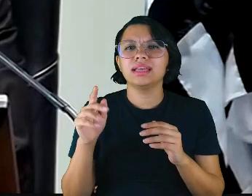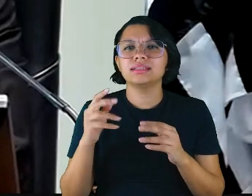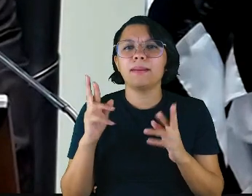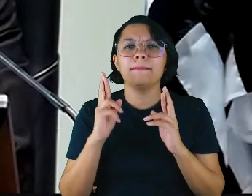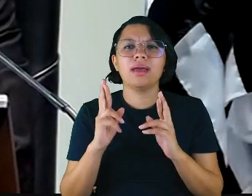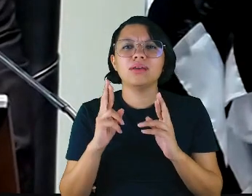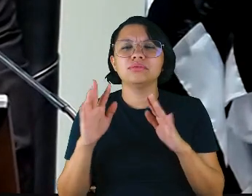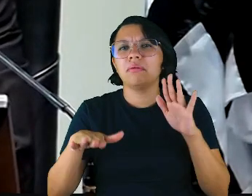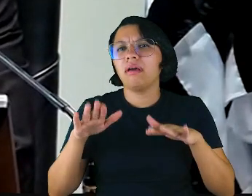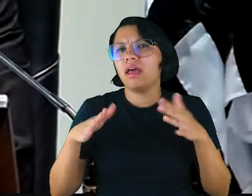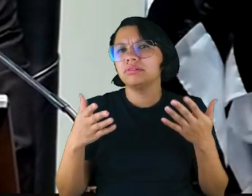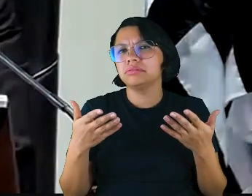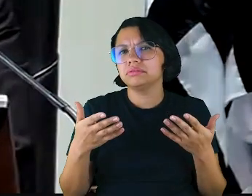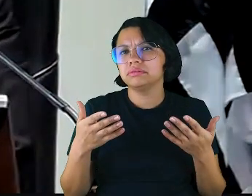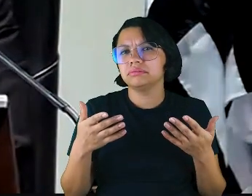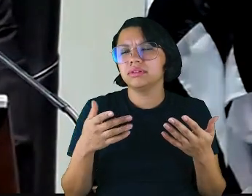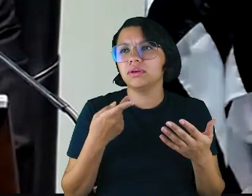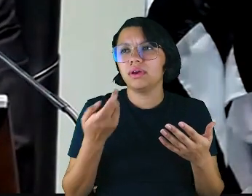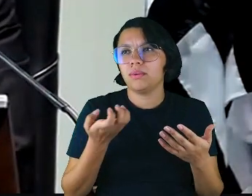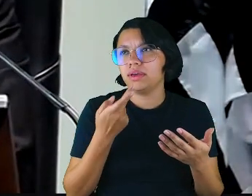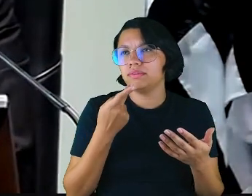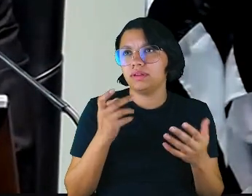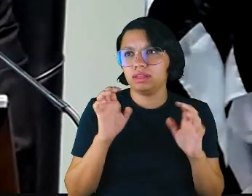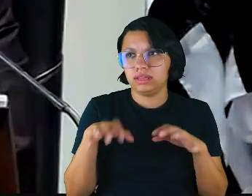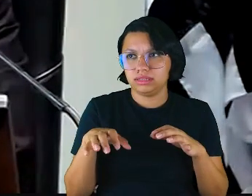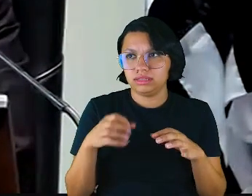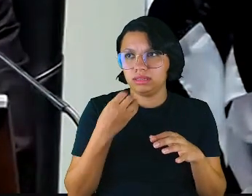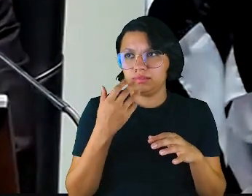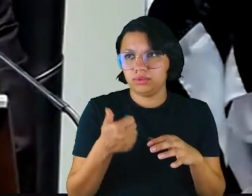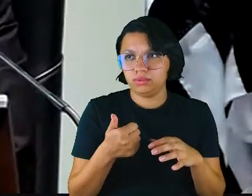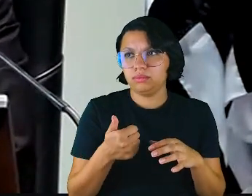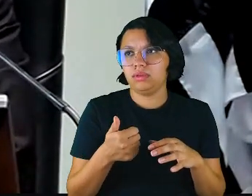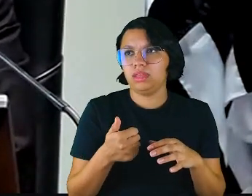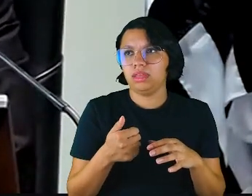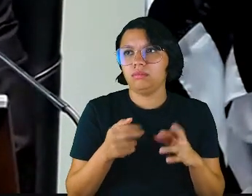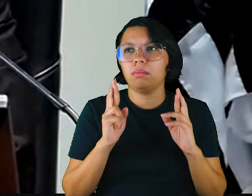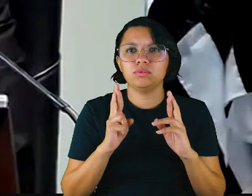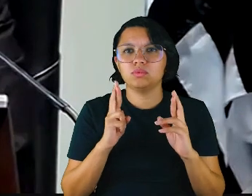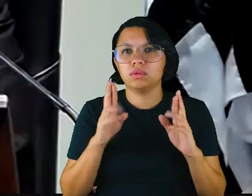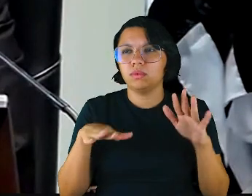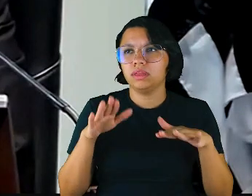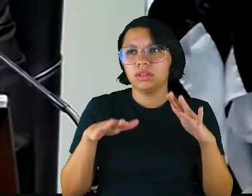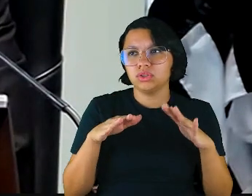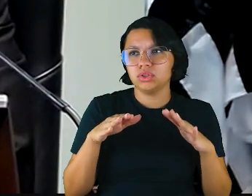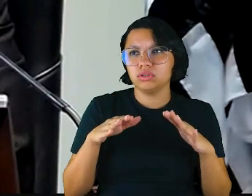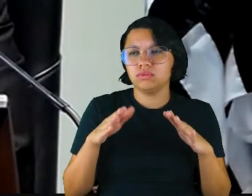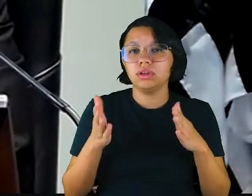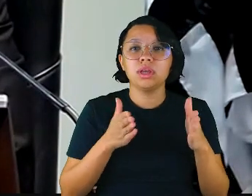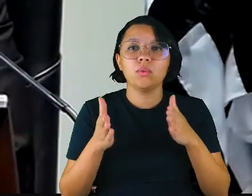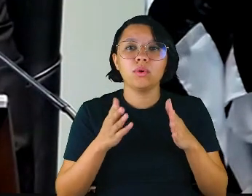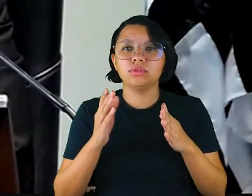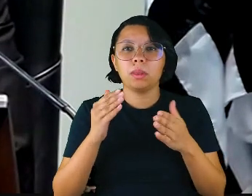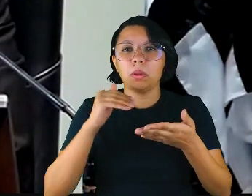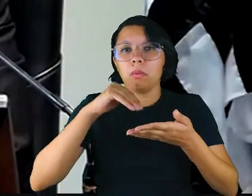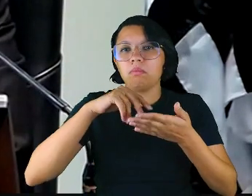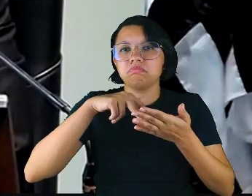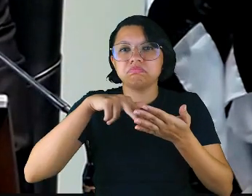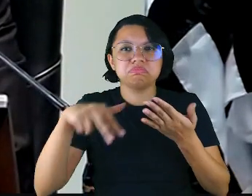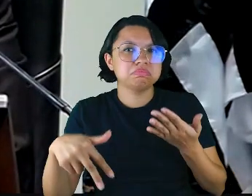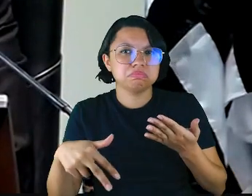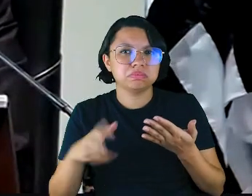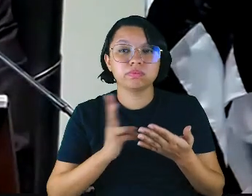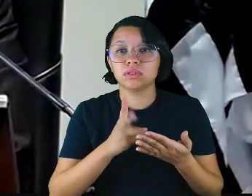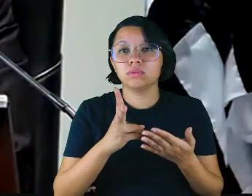essa presunção relativa? Eu quero dizer assim, muito bem, uma presunção relativa, então, enquanto ela não for